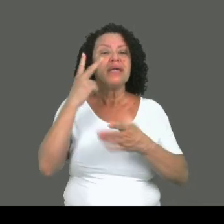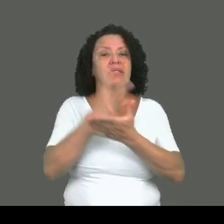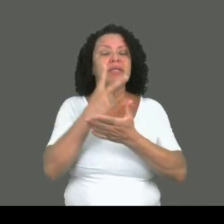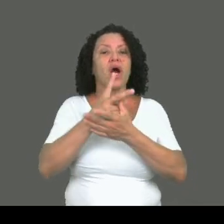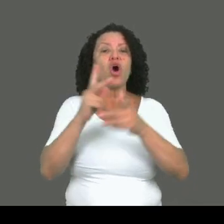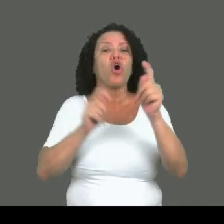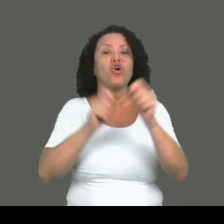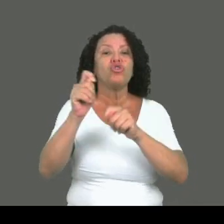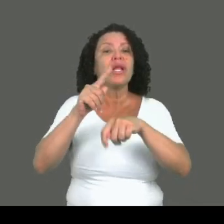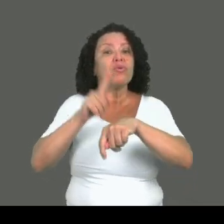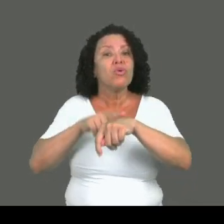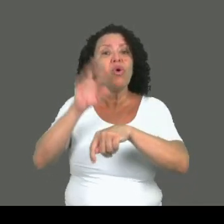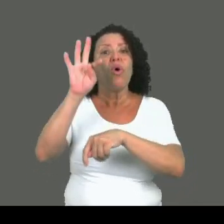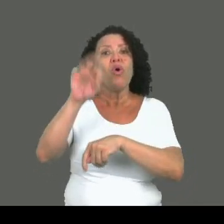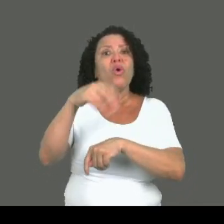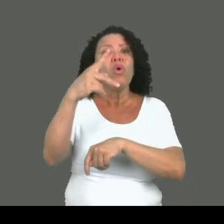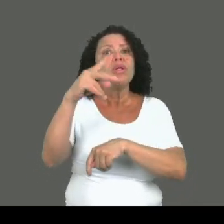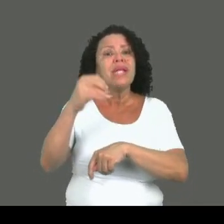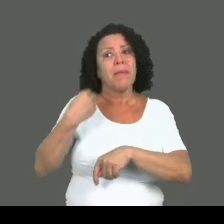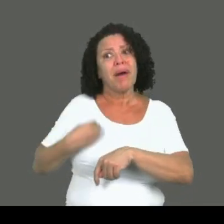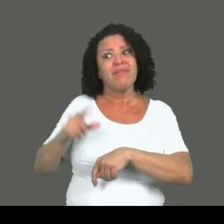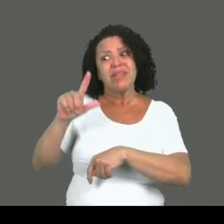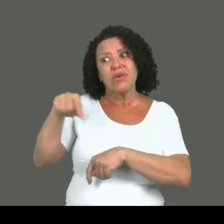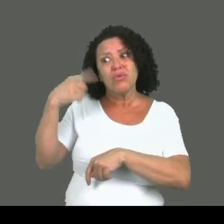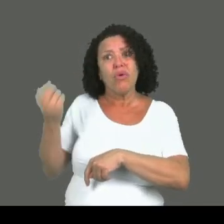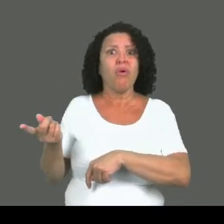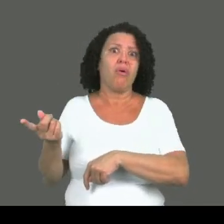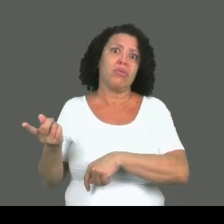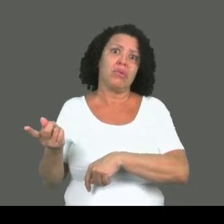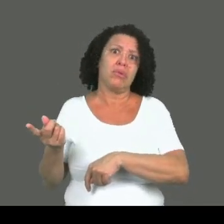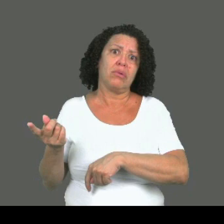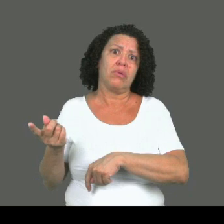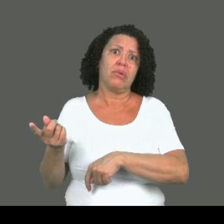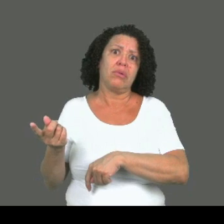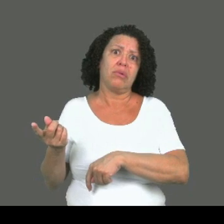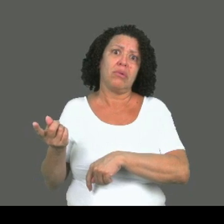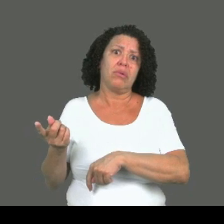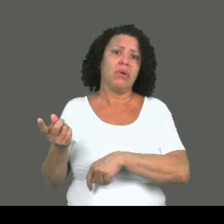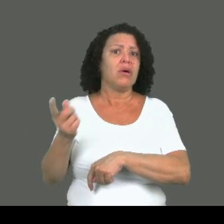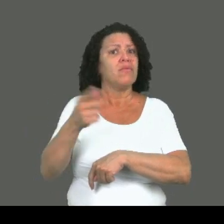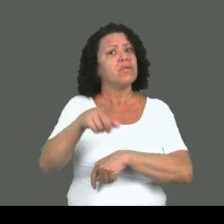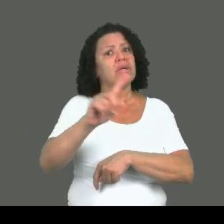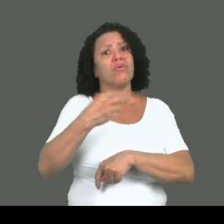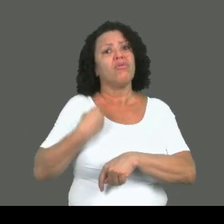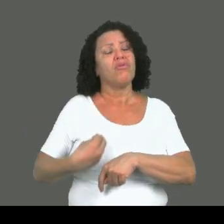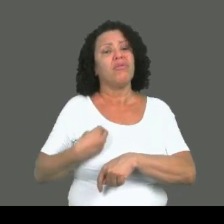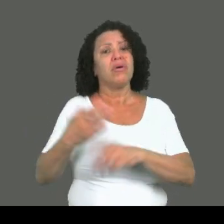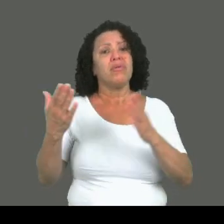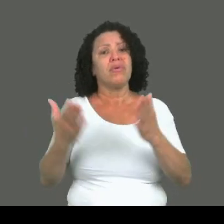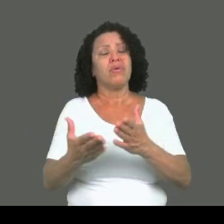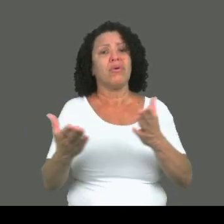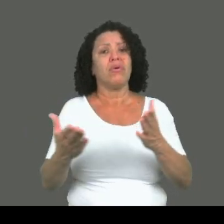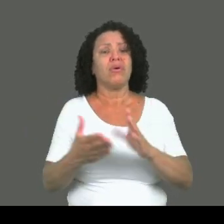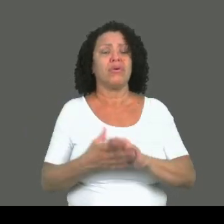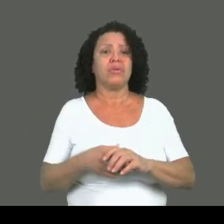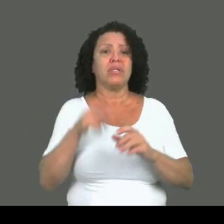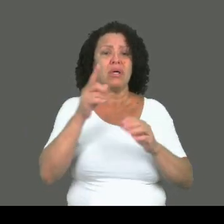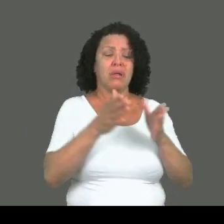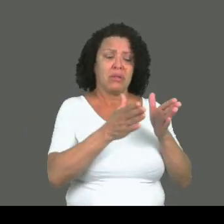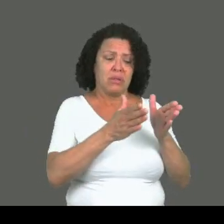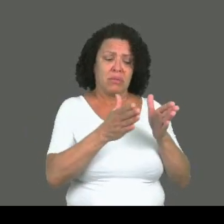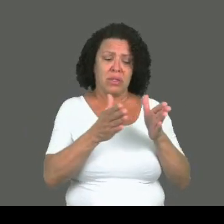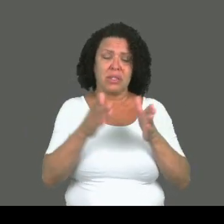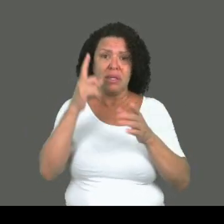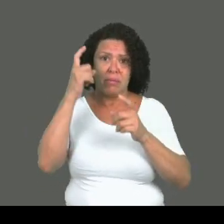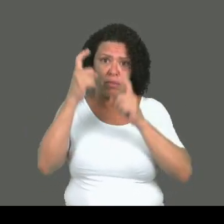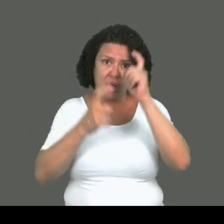controlando o tempo, controlando a vida do outro, controlando o futuro, e a gente não vive o presente. Porque se nesse período em que você se